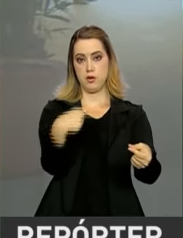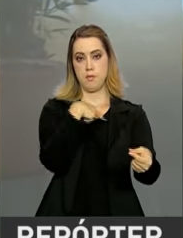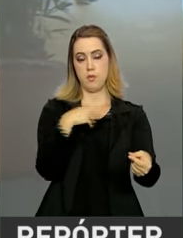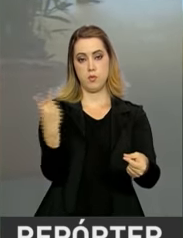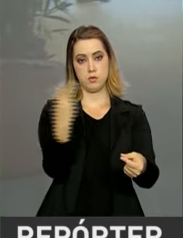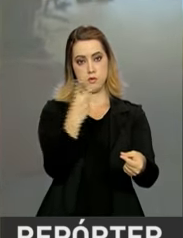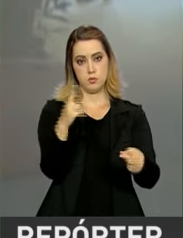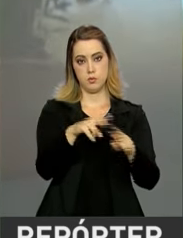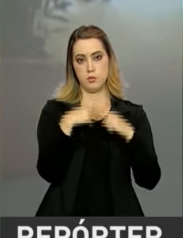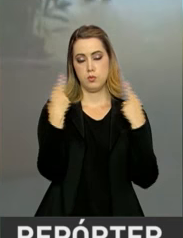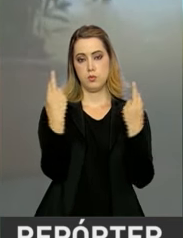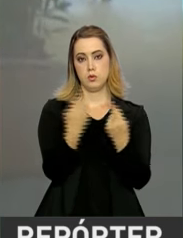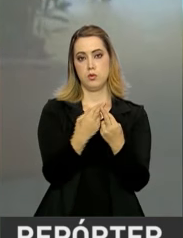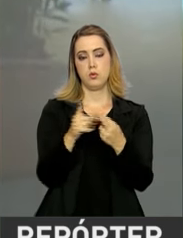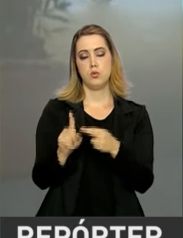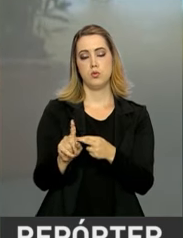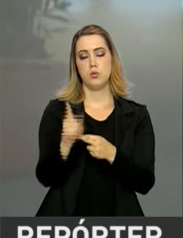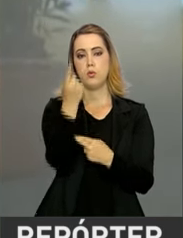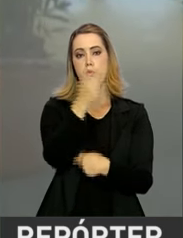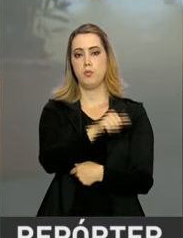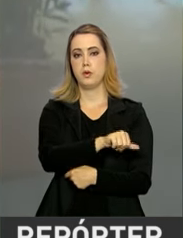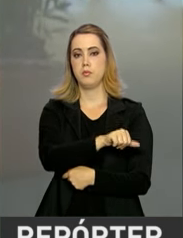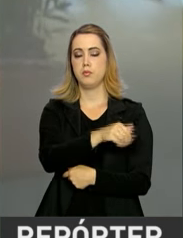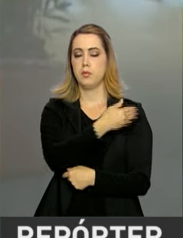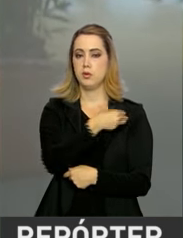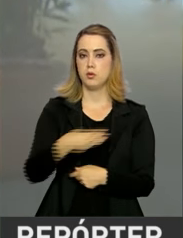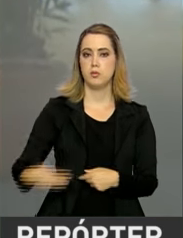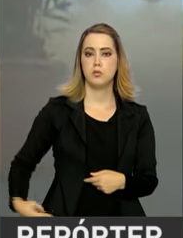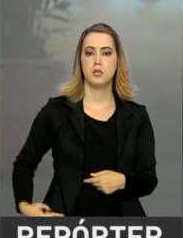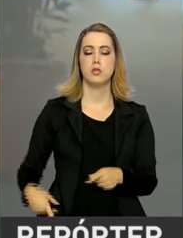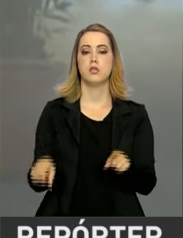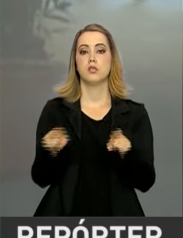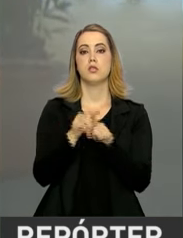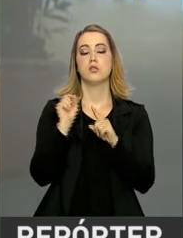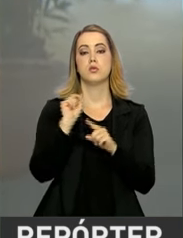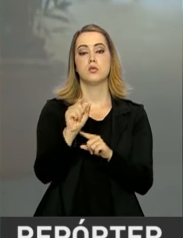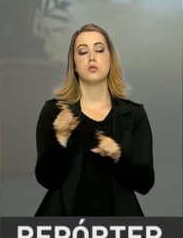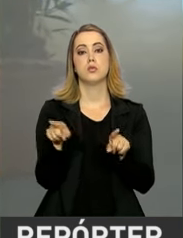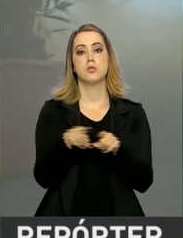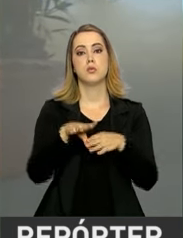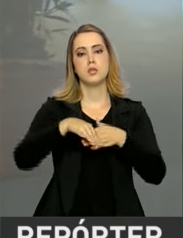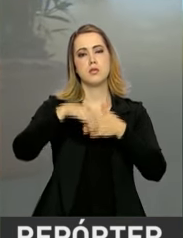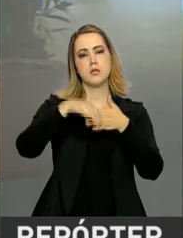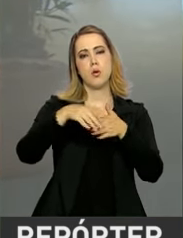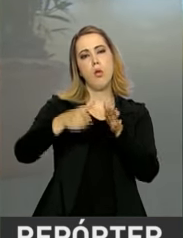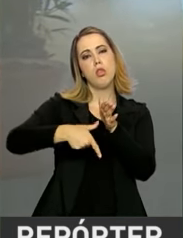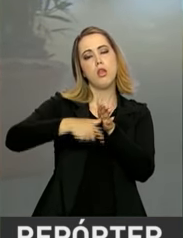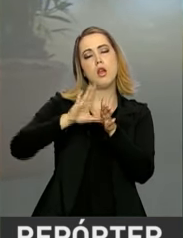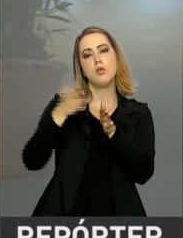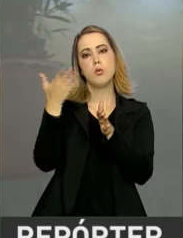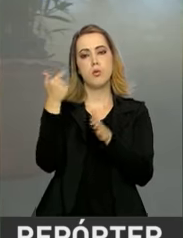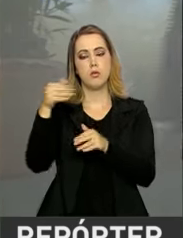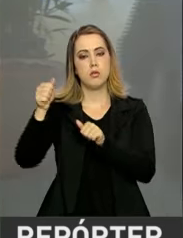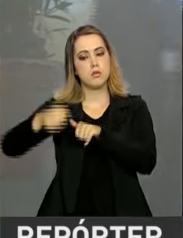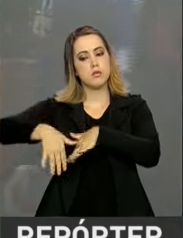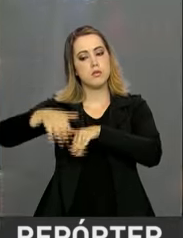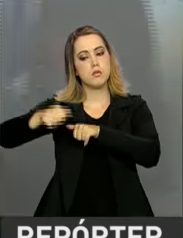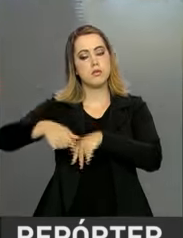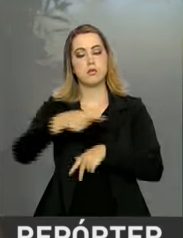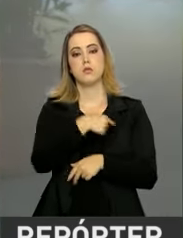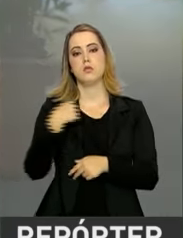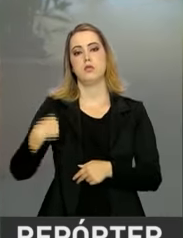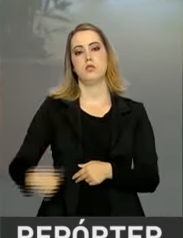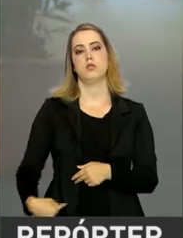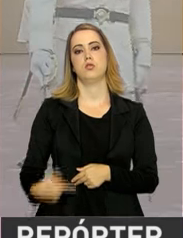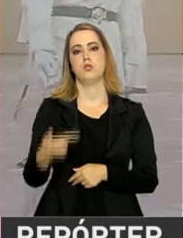primeiro-ministro x oab em menos de dois meses os líderes também se encontraram em setembro na china durante a